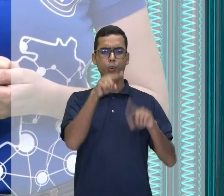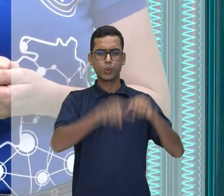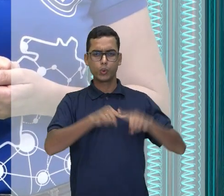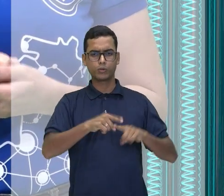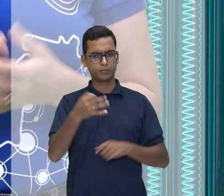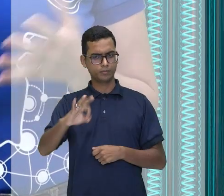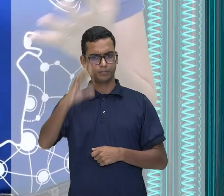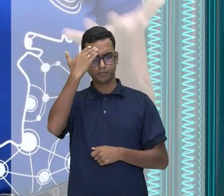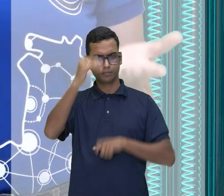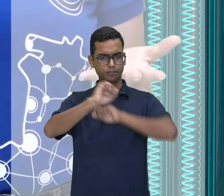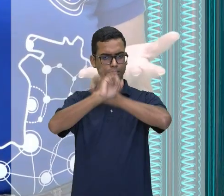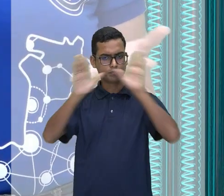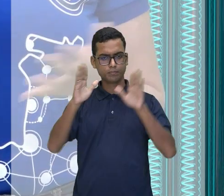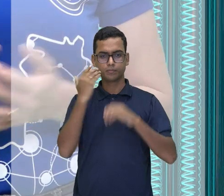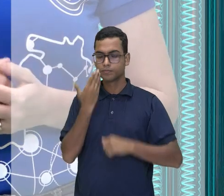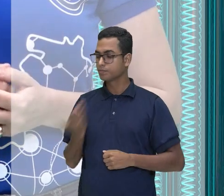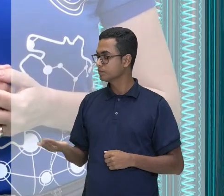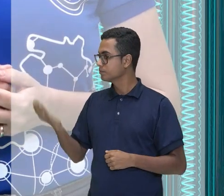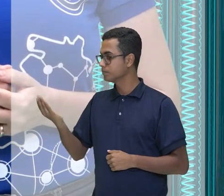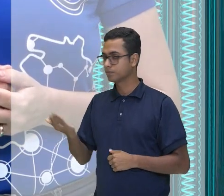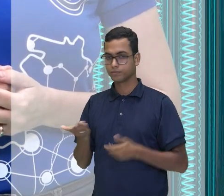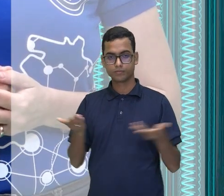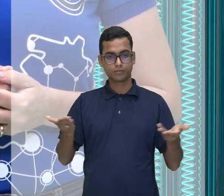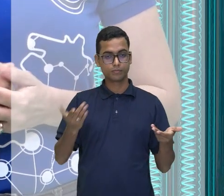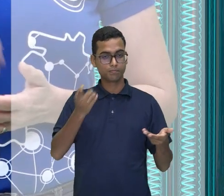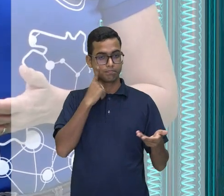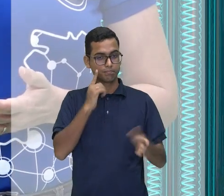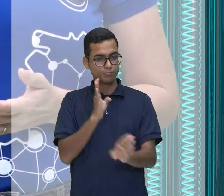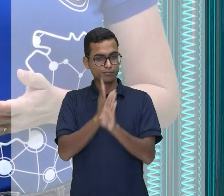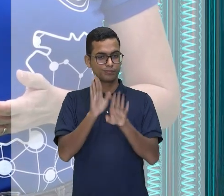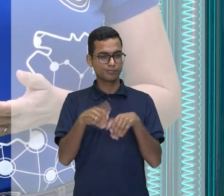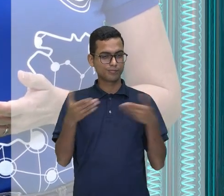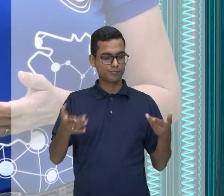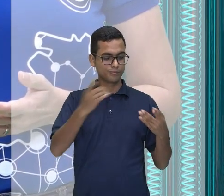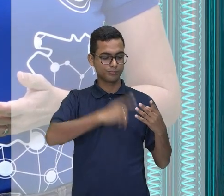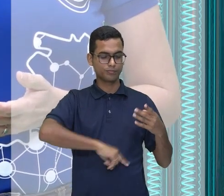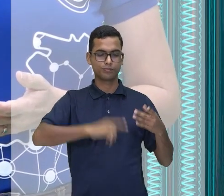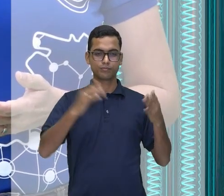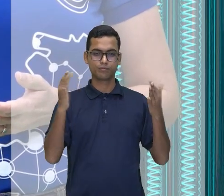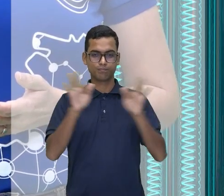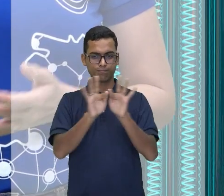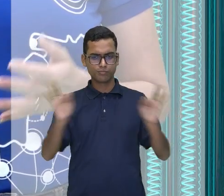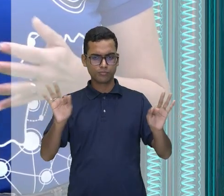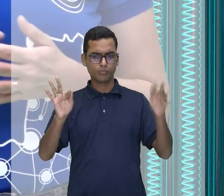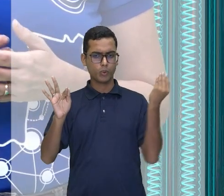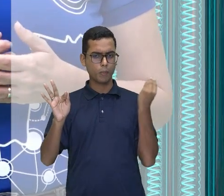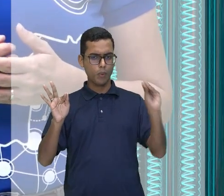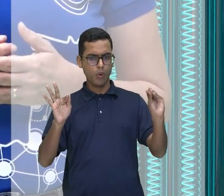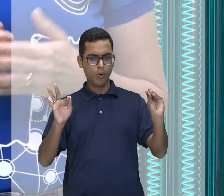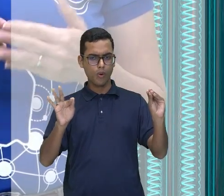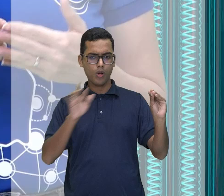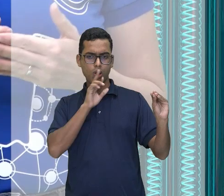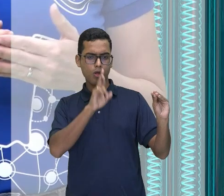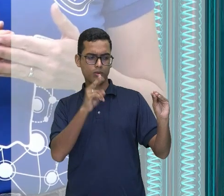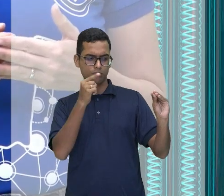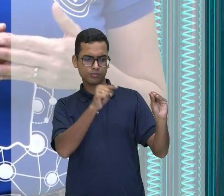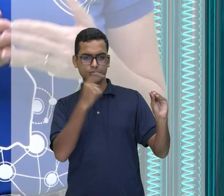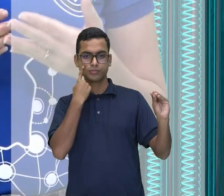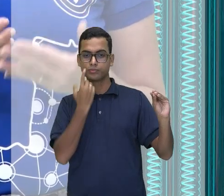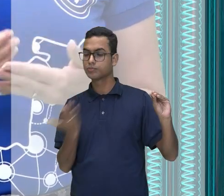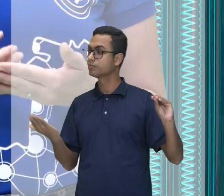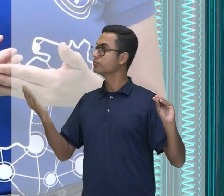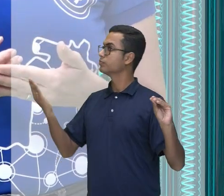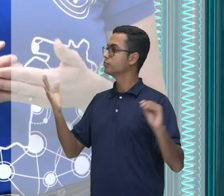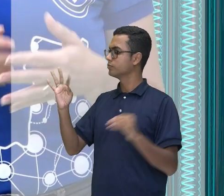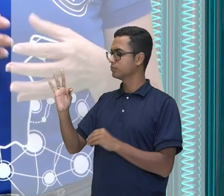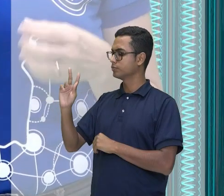não é? Vamos ver qual é? Então, quem respondeu them acertou. I love to play